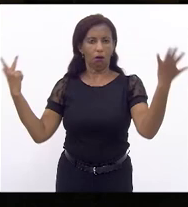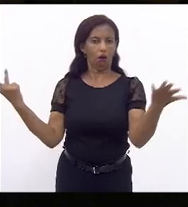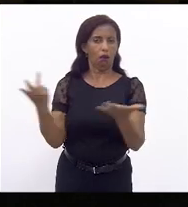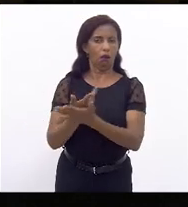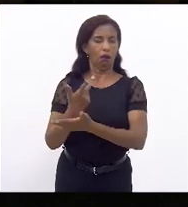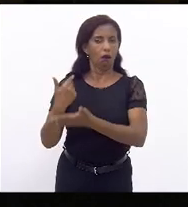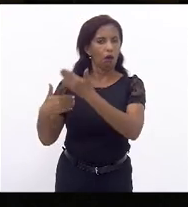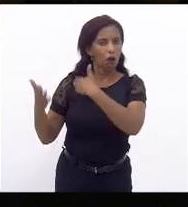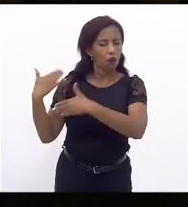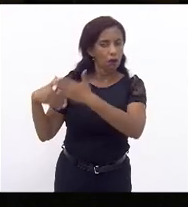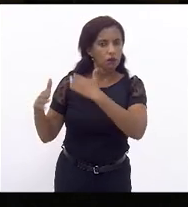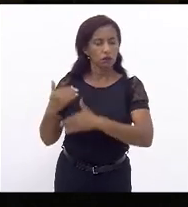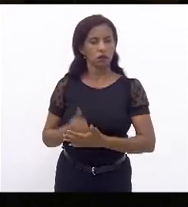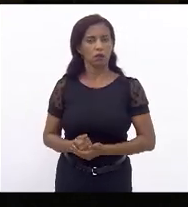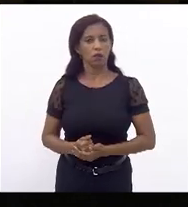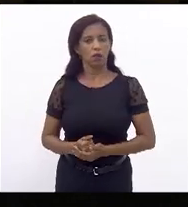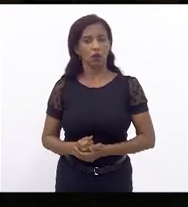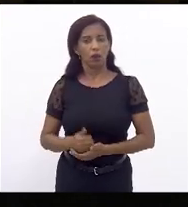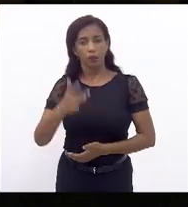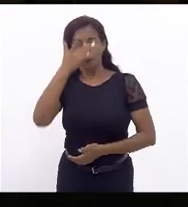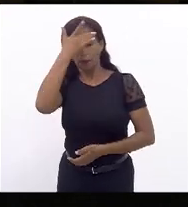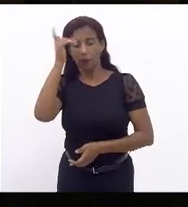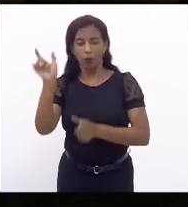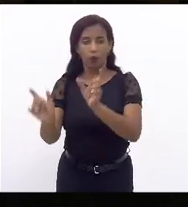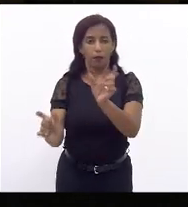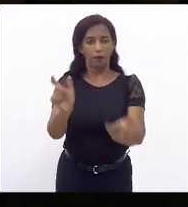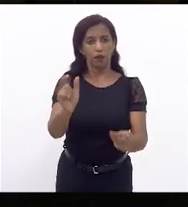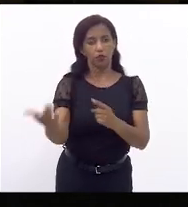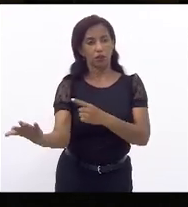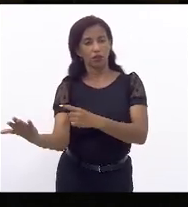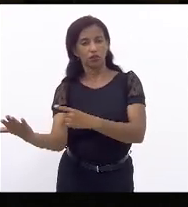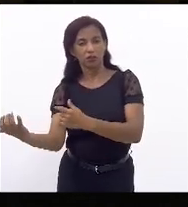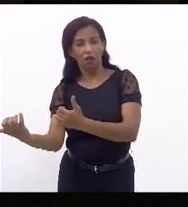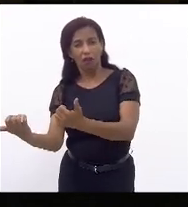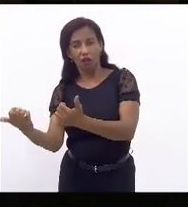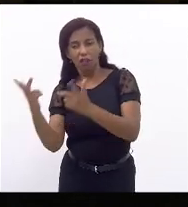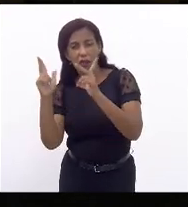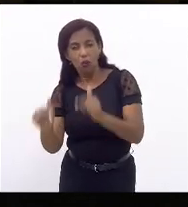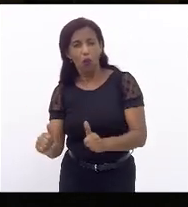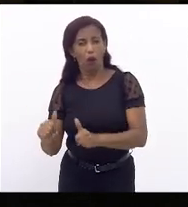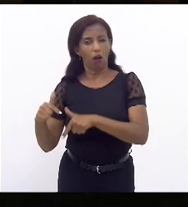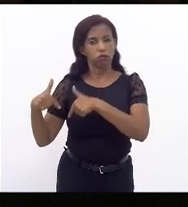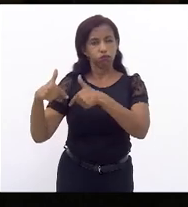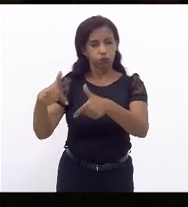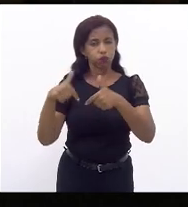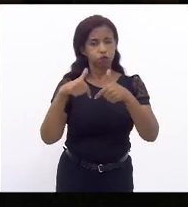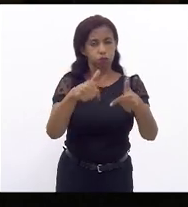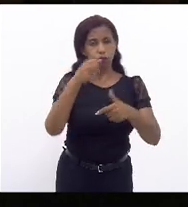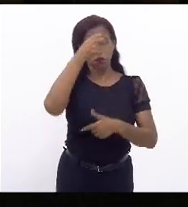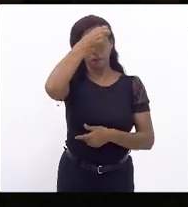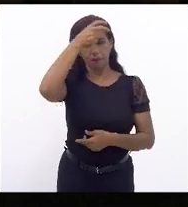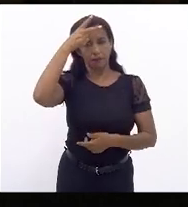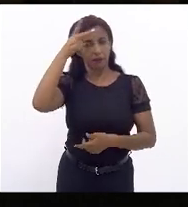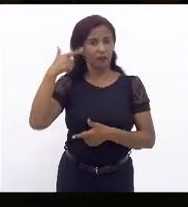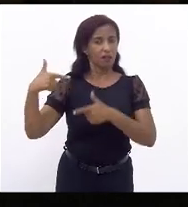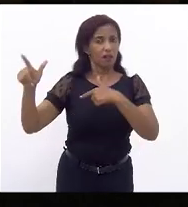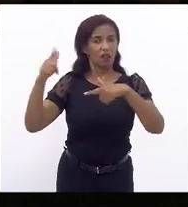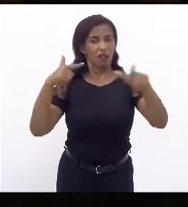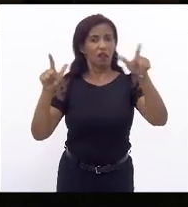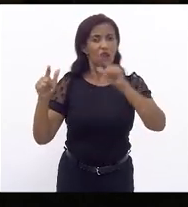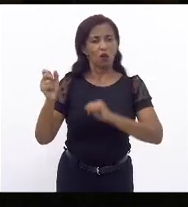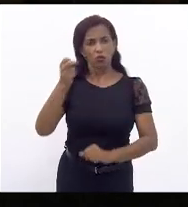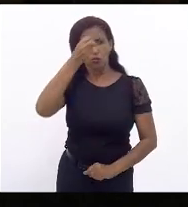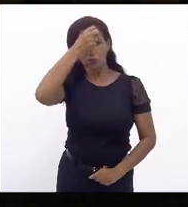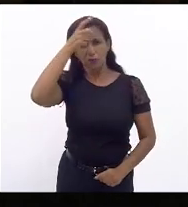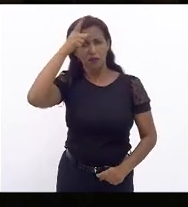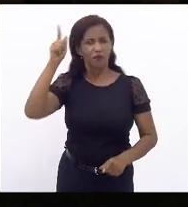causados por pessoas que agiram semelhantemente ao prefeito Eduardo Paes e a outros